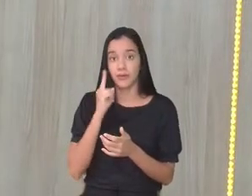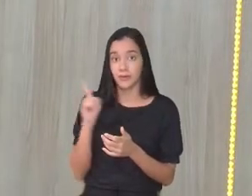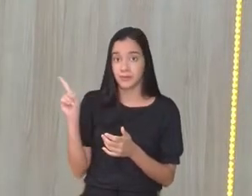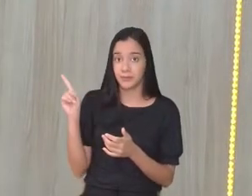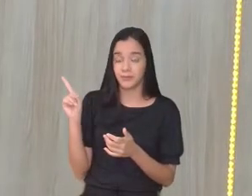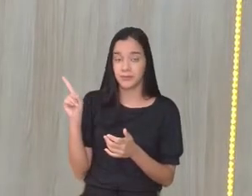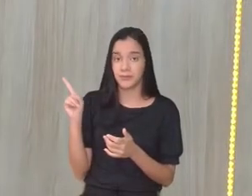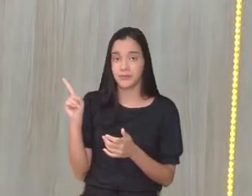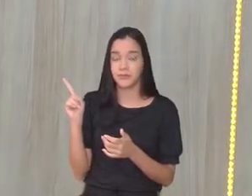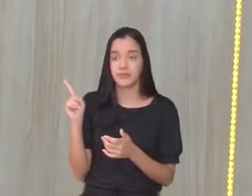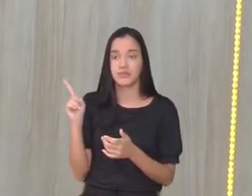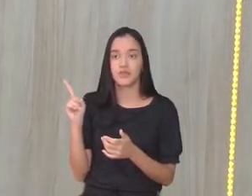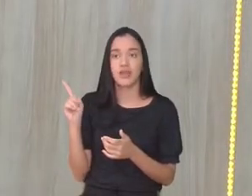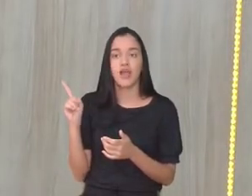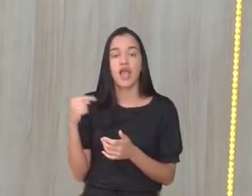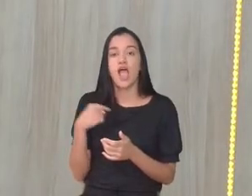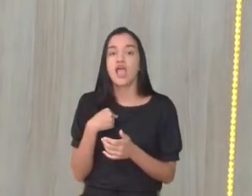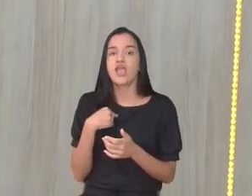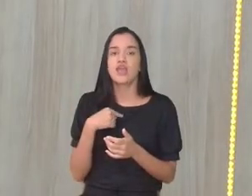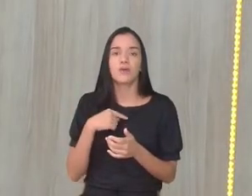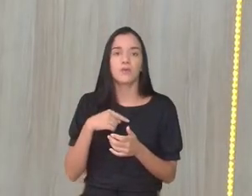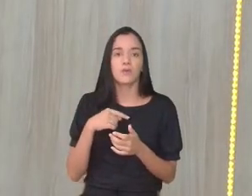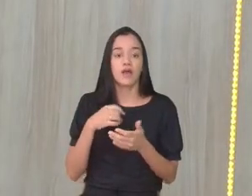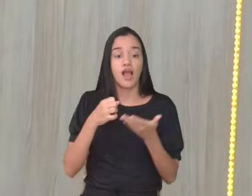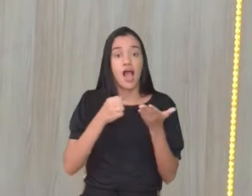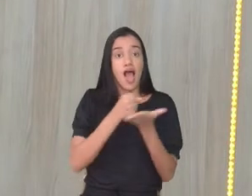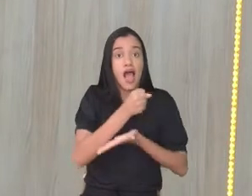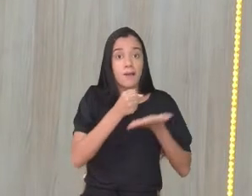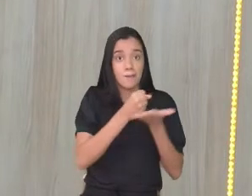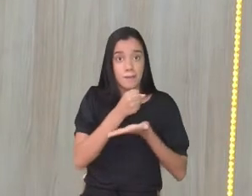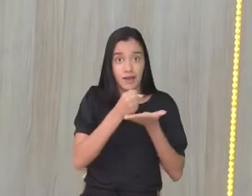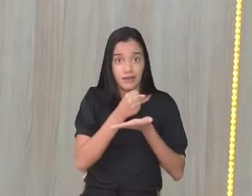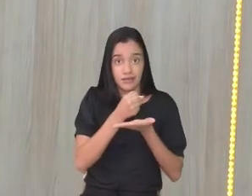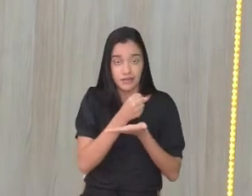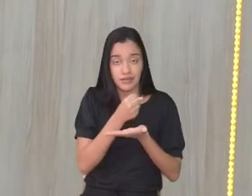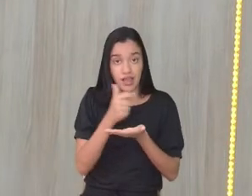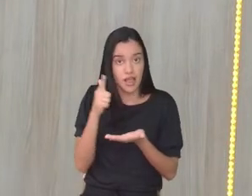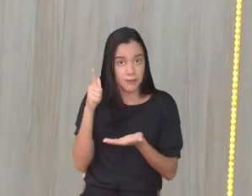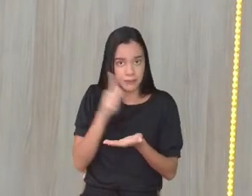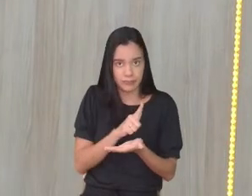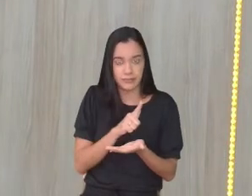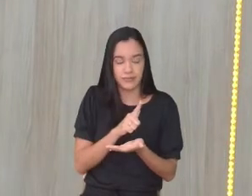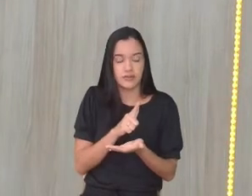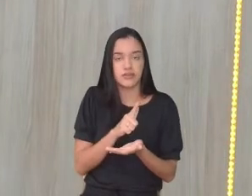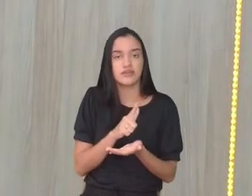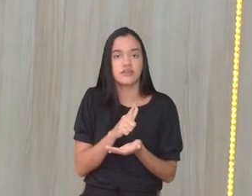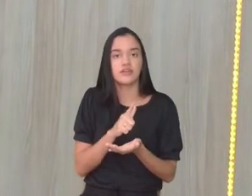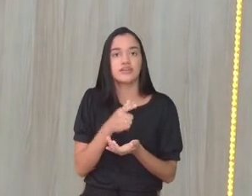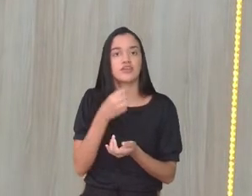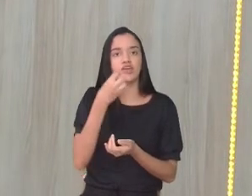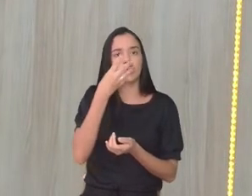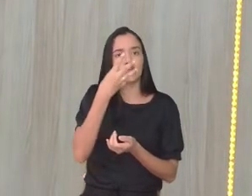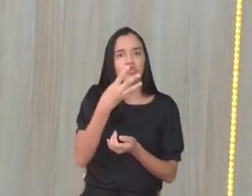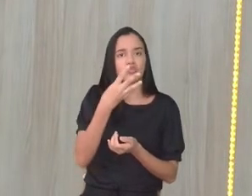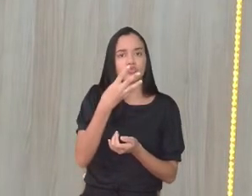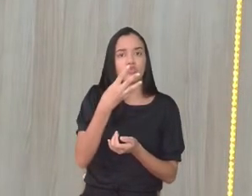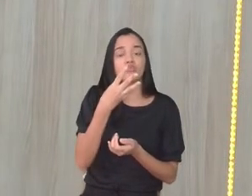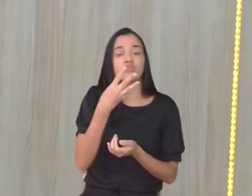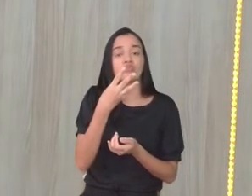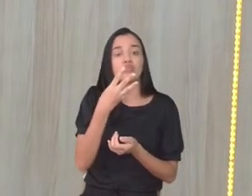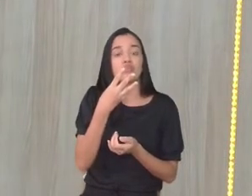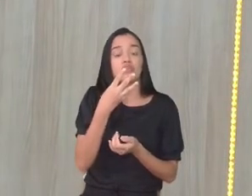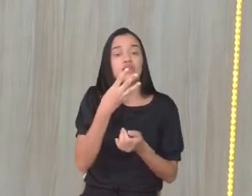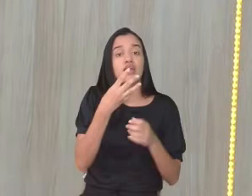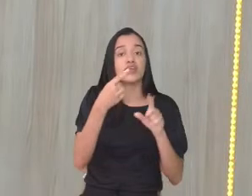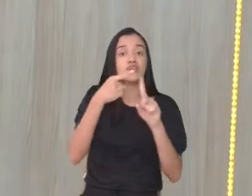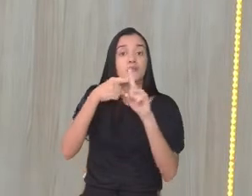Tá? Eu peguei a mesma base, que é 10, e coloquei aqui embaixo. E o 3 com o 4 virou o quê?